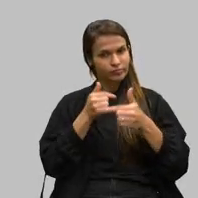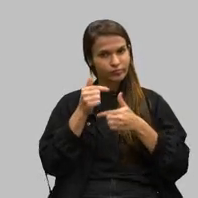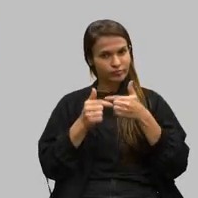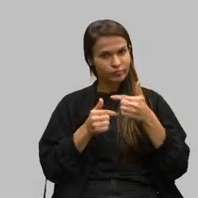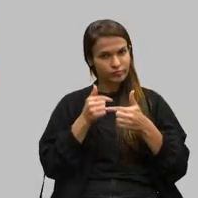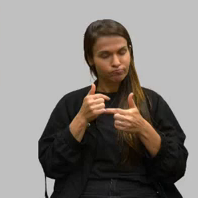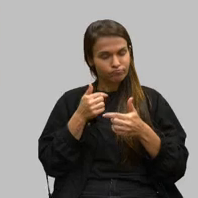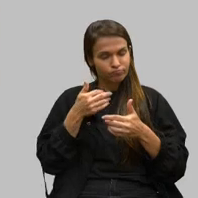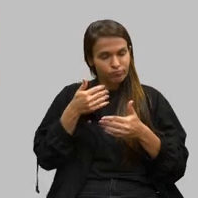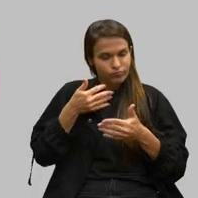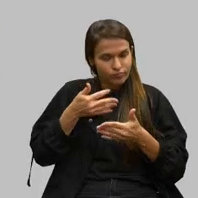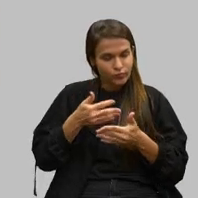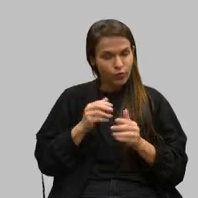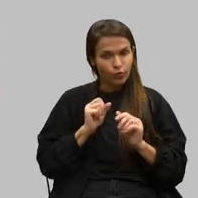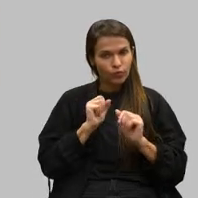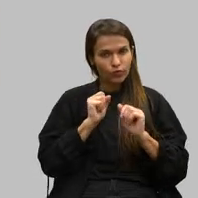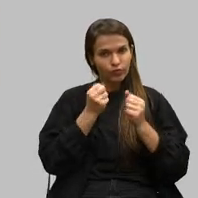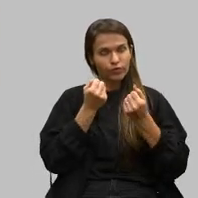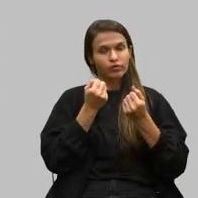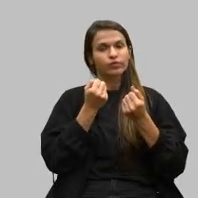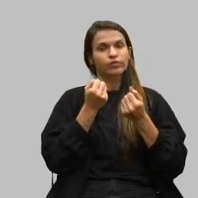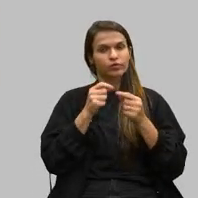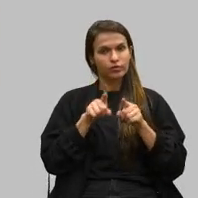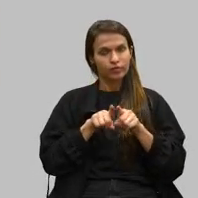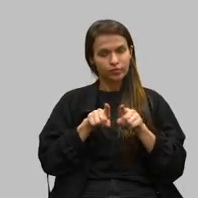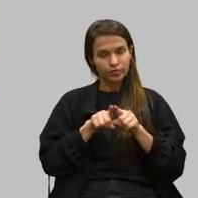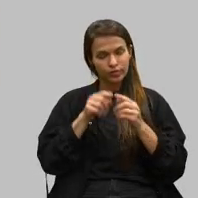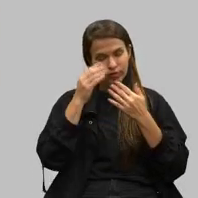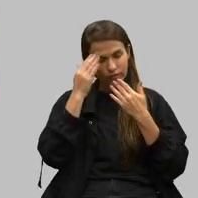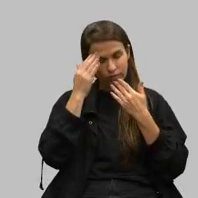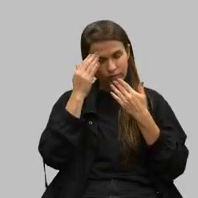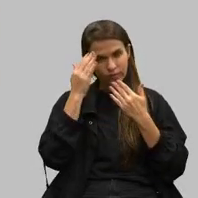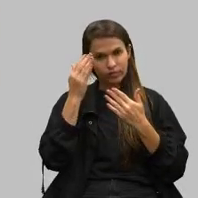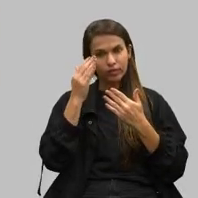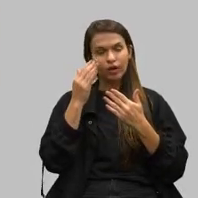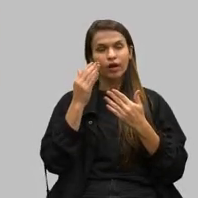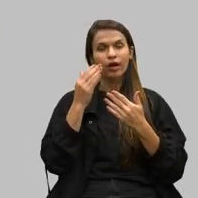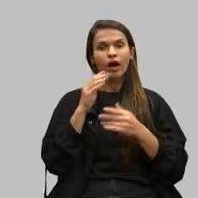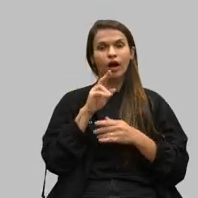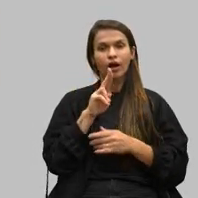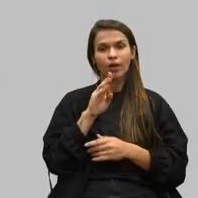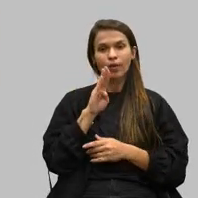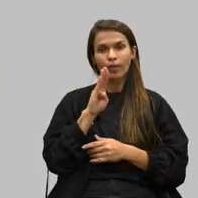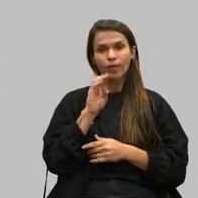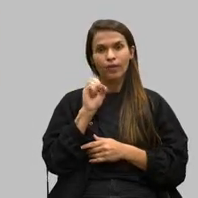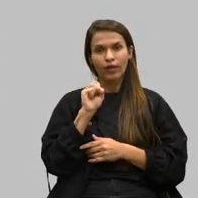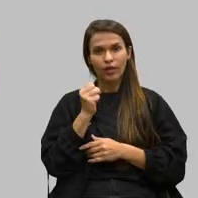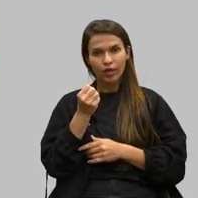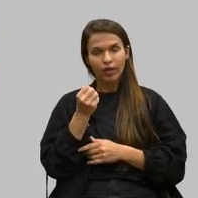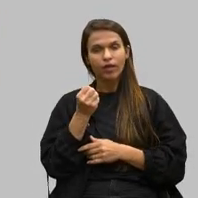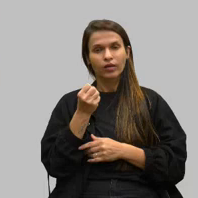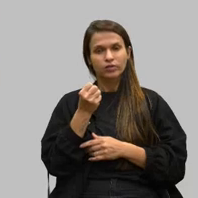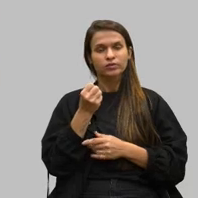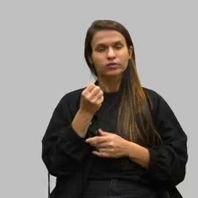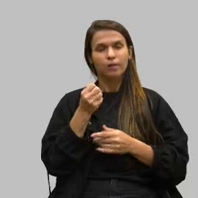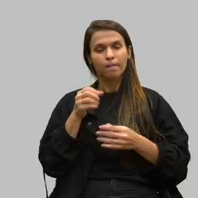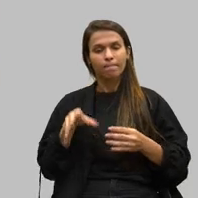do esforço que o vem fazendo, agradecer as UBS que têm colocado na nossa região,